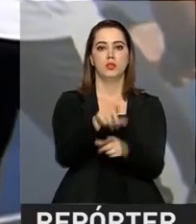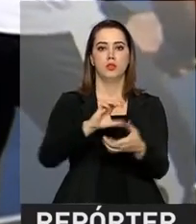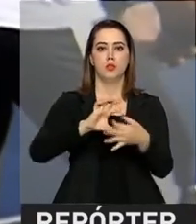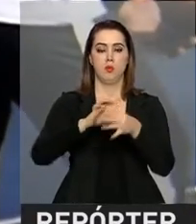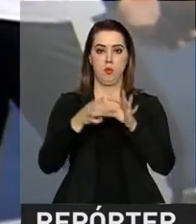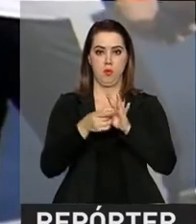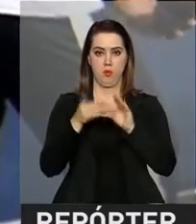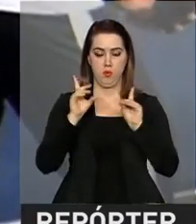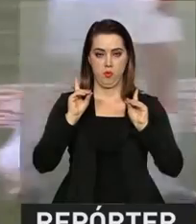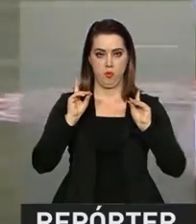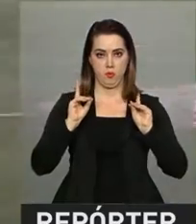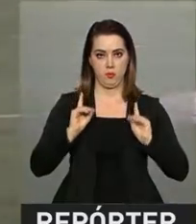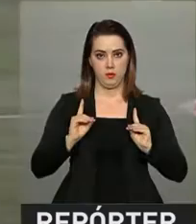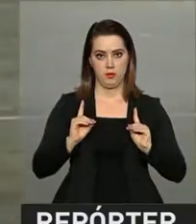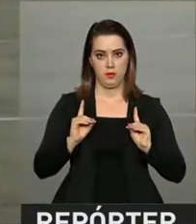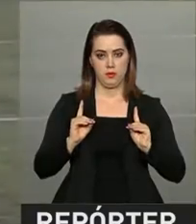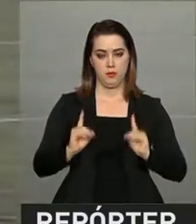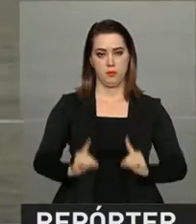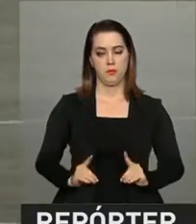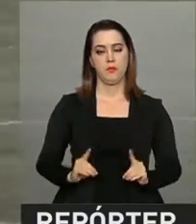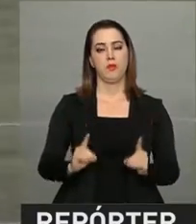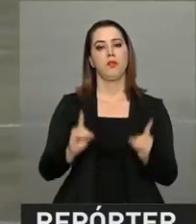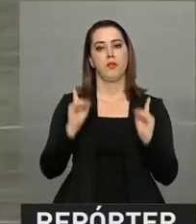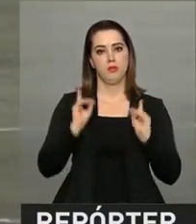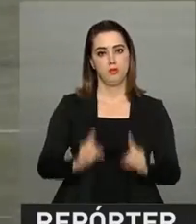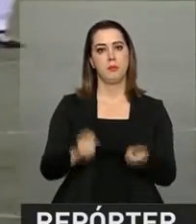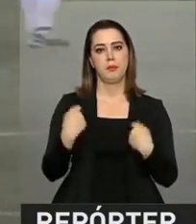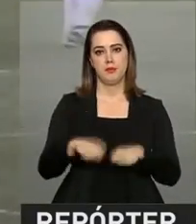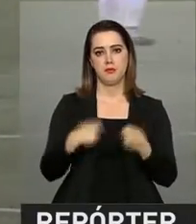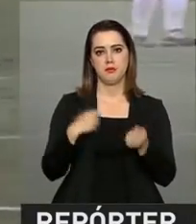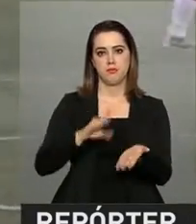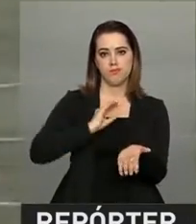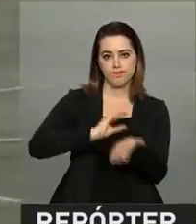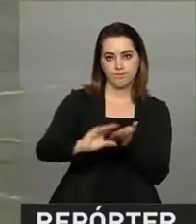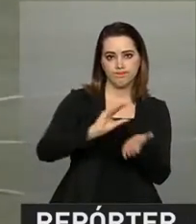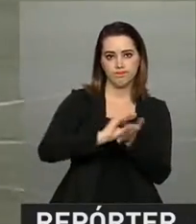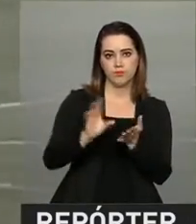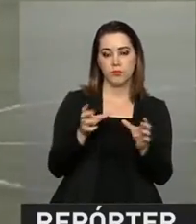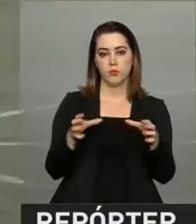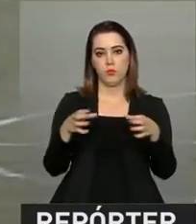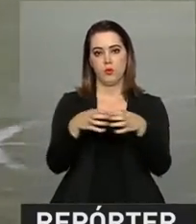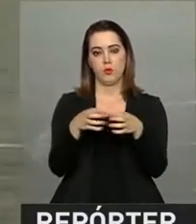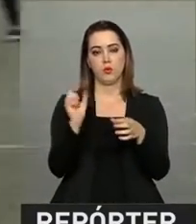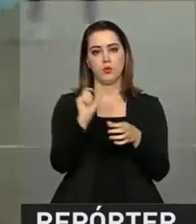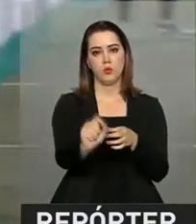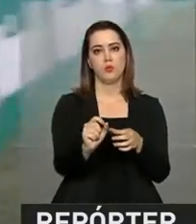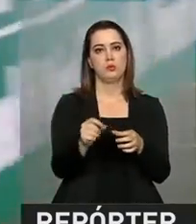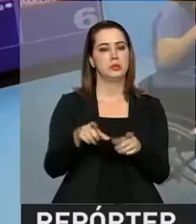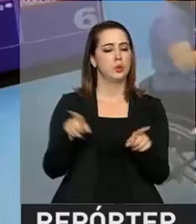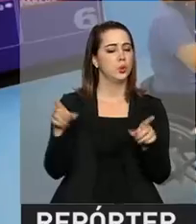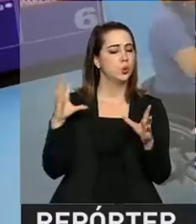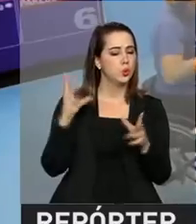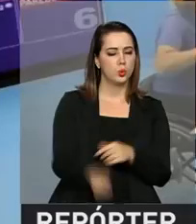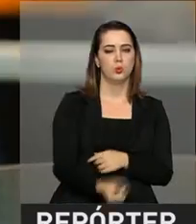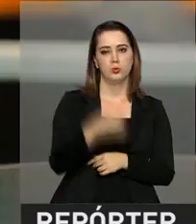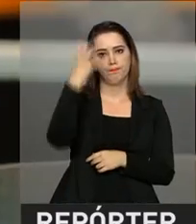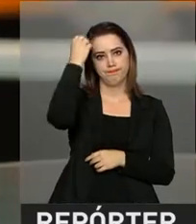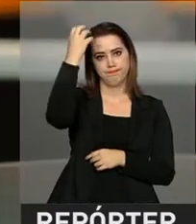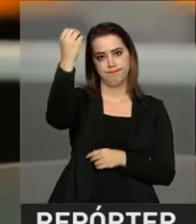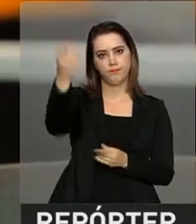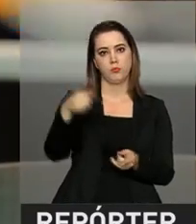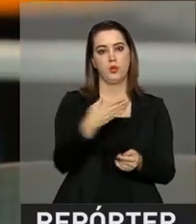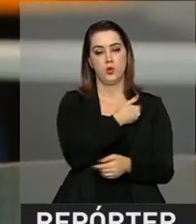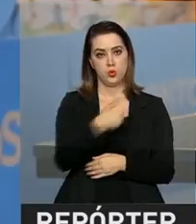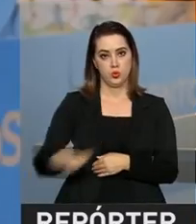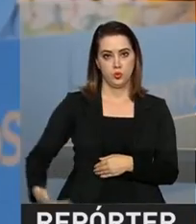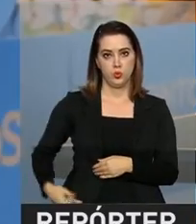equipes olímpicas as delegações paralímpicos precisam de recursos do comitê até para viagens na semana passada os governos federal e